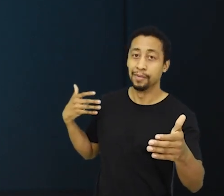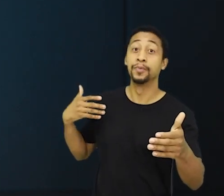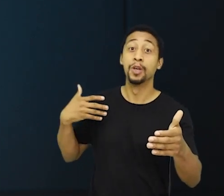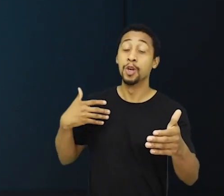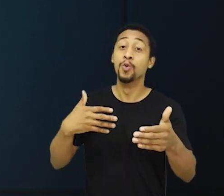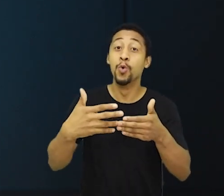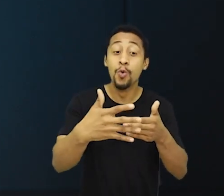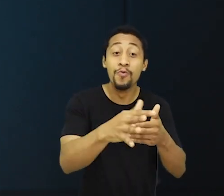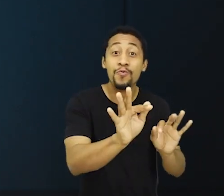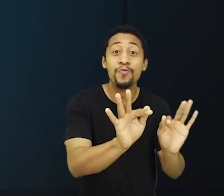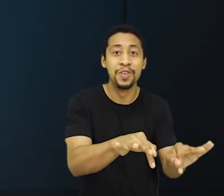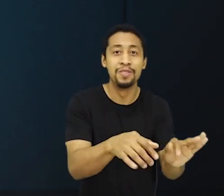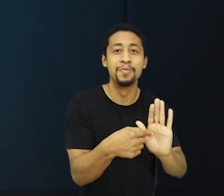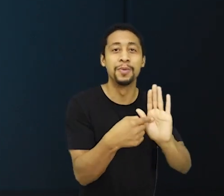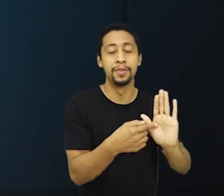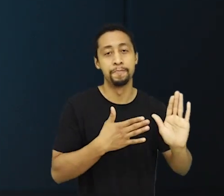externando a minha opinião pessoal.